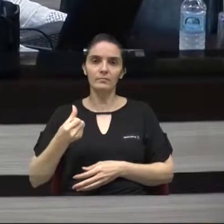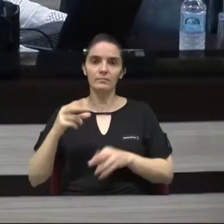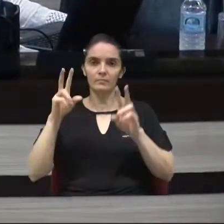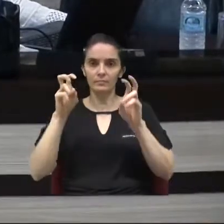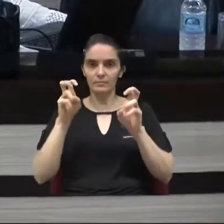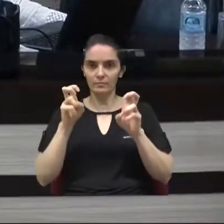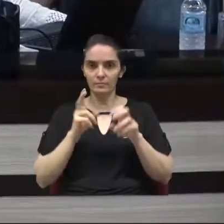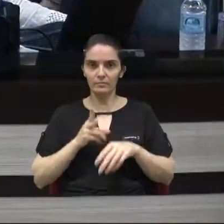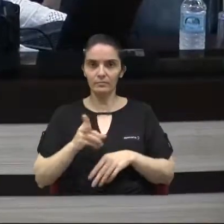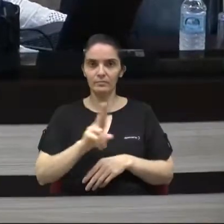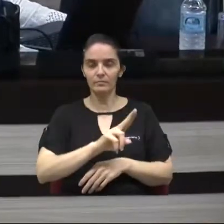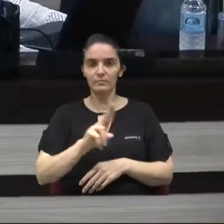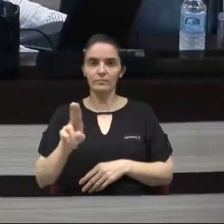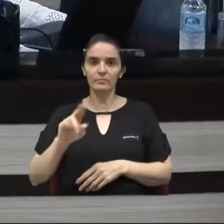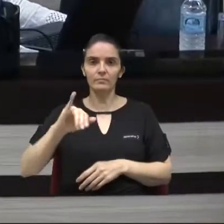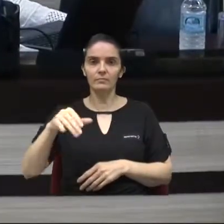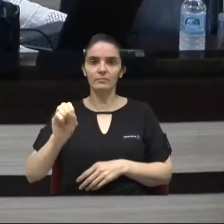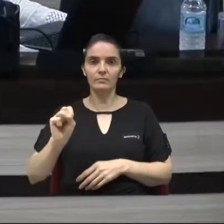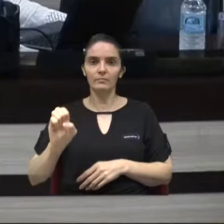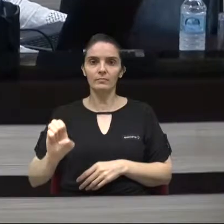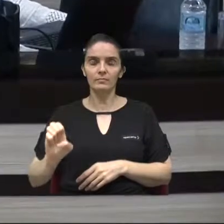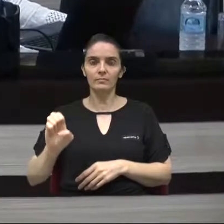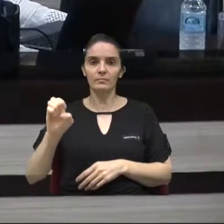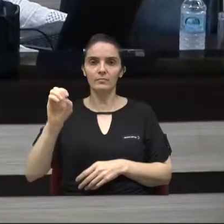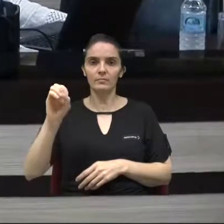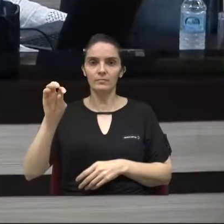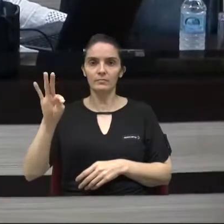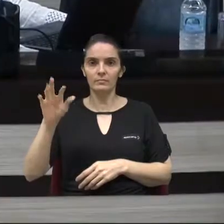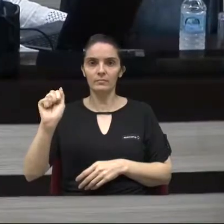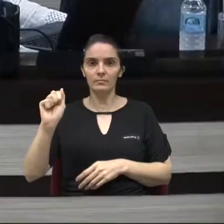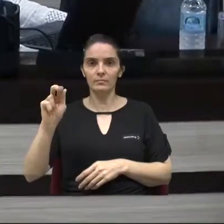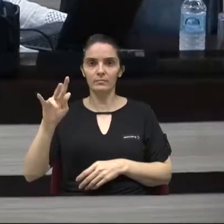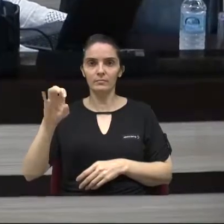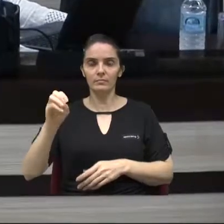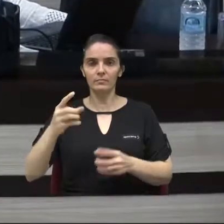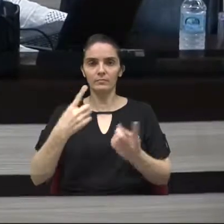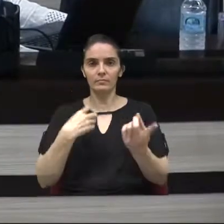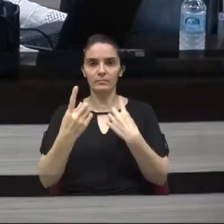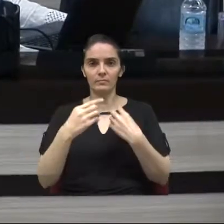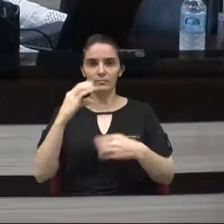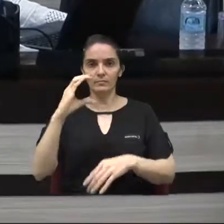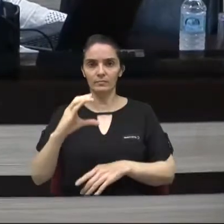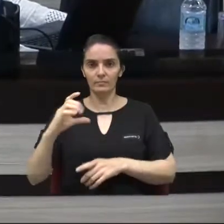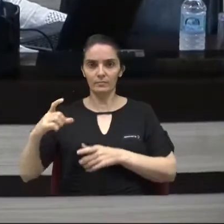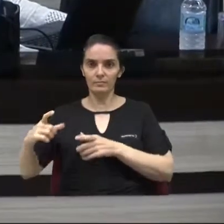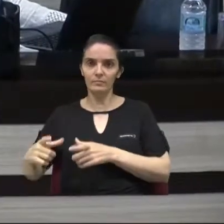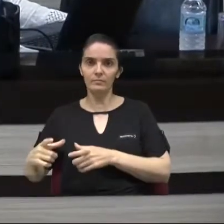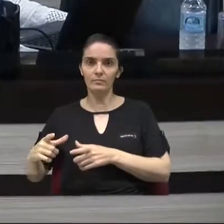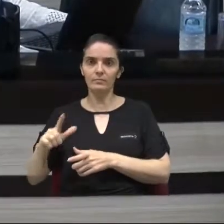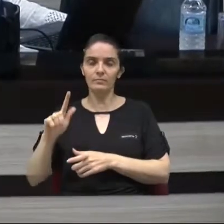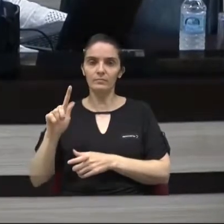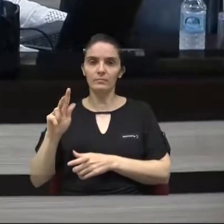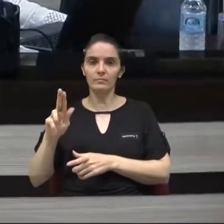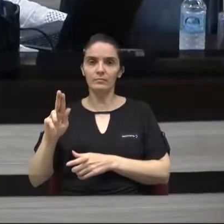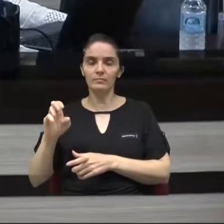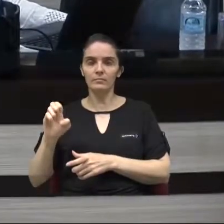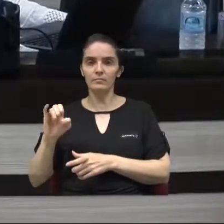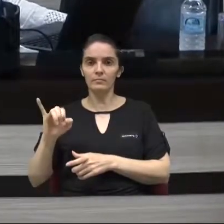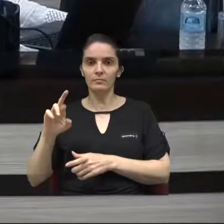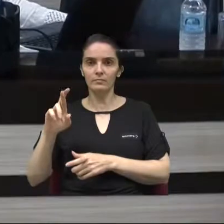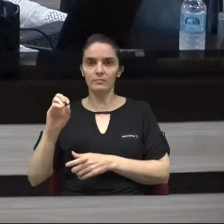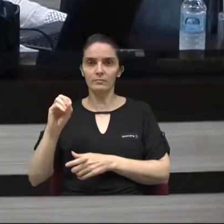assunto: perpetua o nome de José Otávio Ribeiro, Avenida C, Parque Industrial Souza Queiroz, no município de